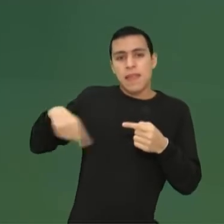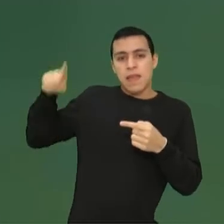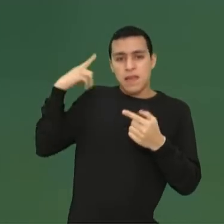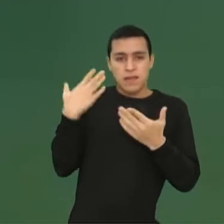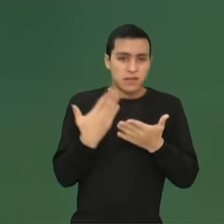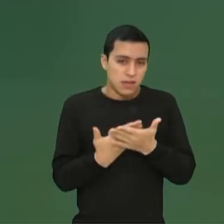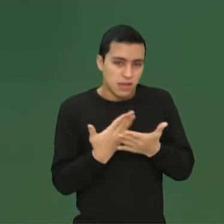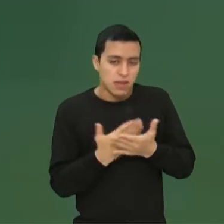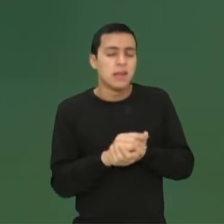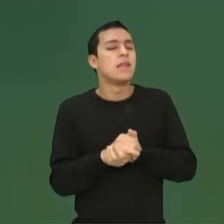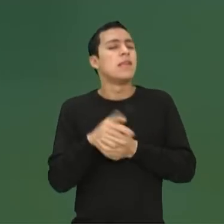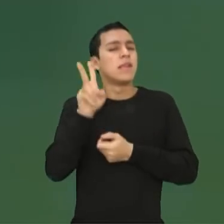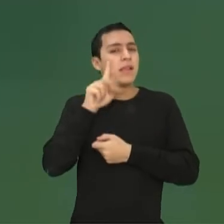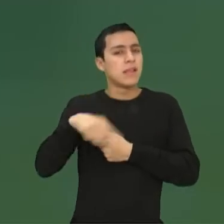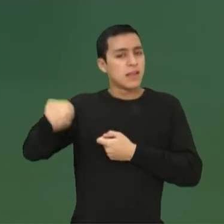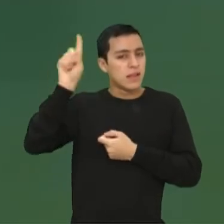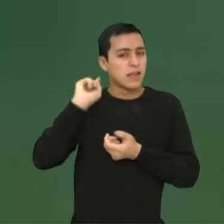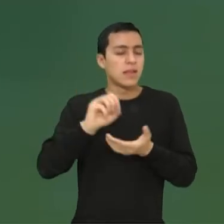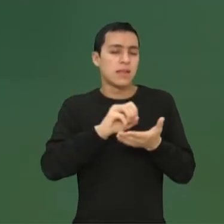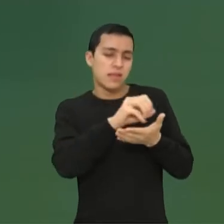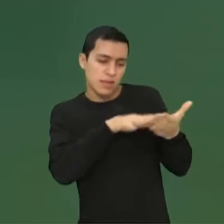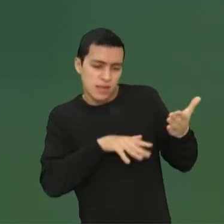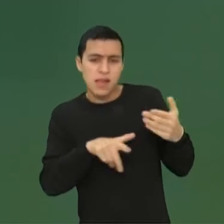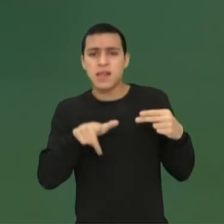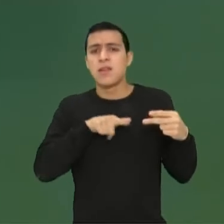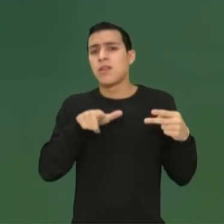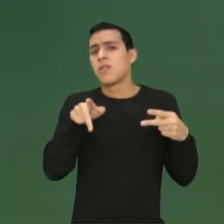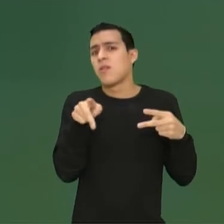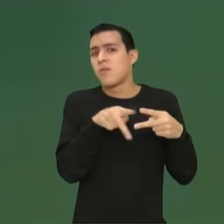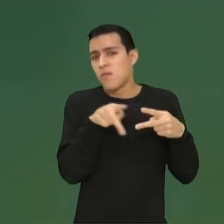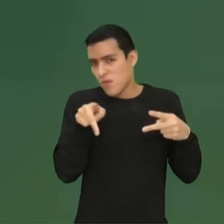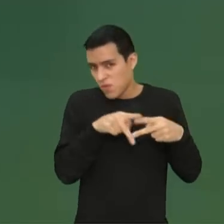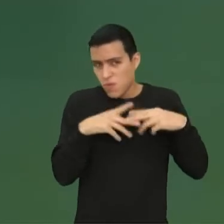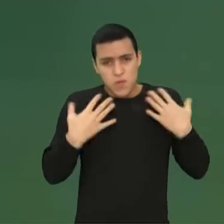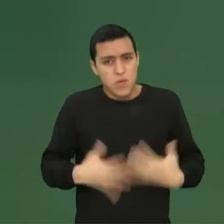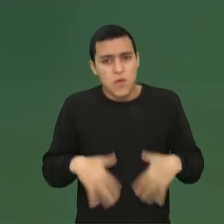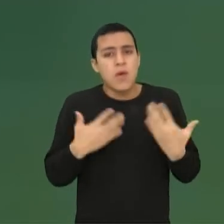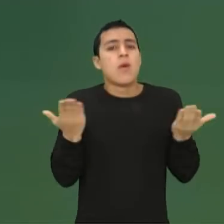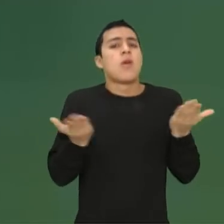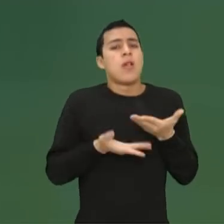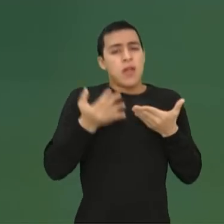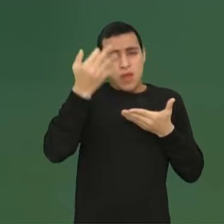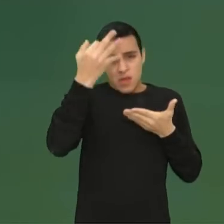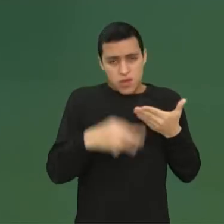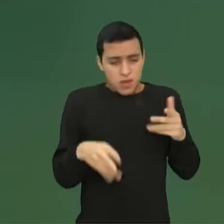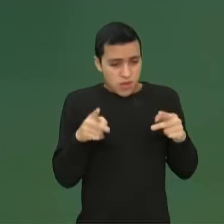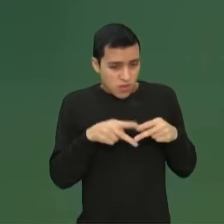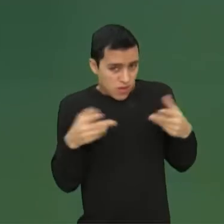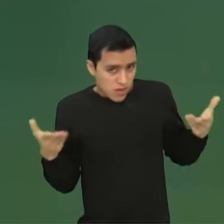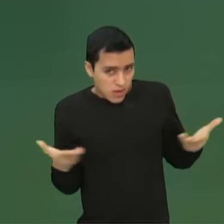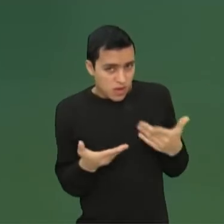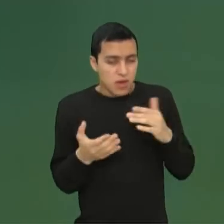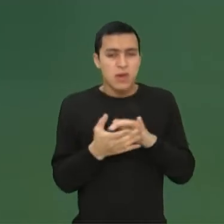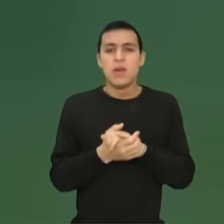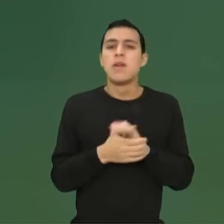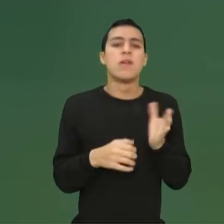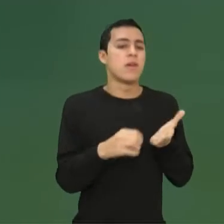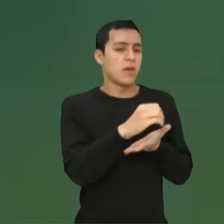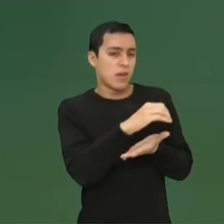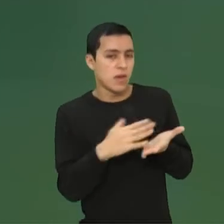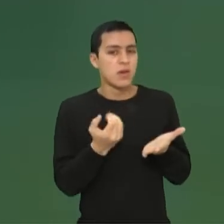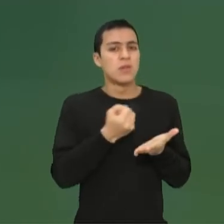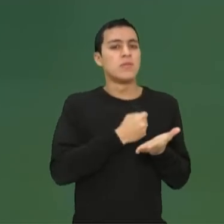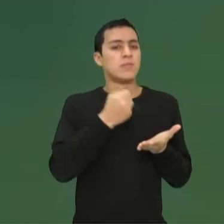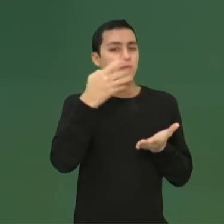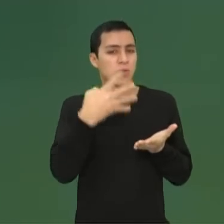anterior. Lembram desse exercício? Eu trouxe 2 na aula passada e nós vamos fazer a correção dos 2. Exercício número